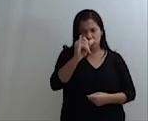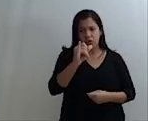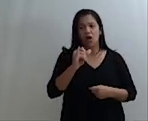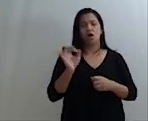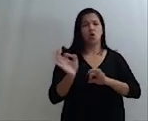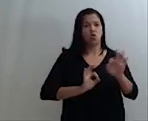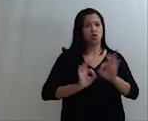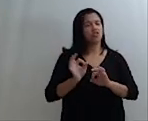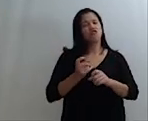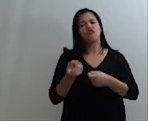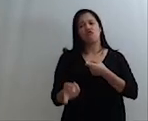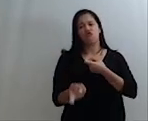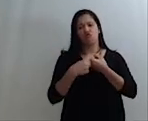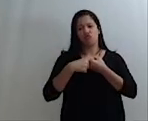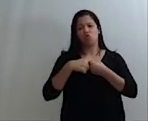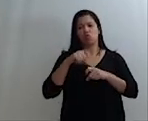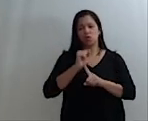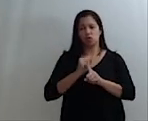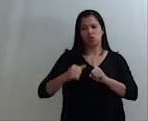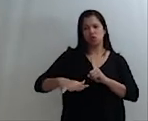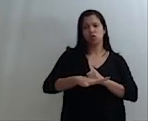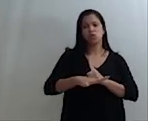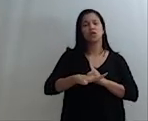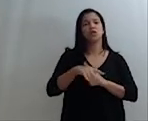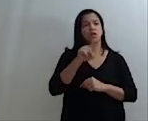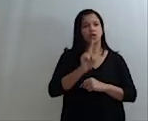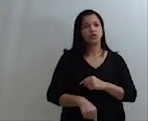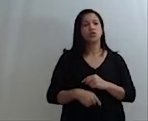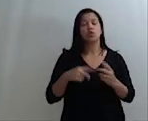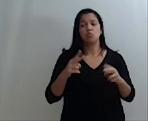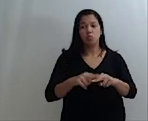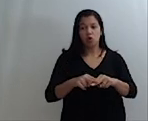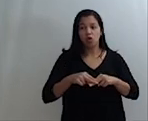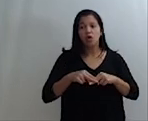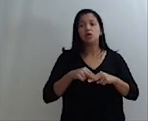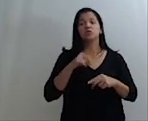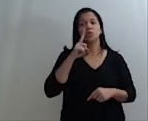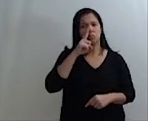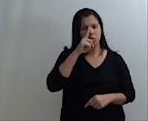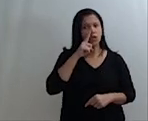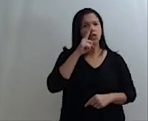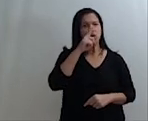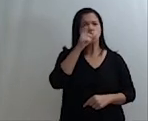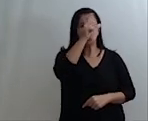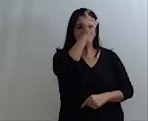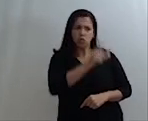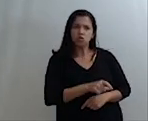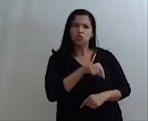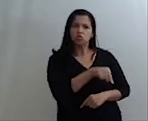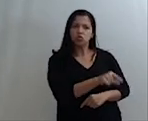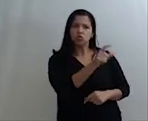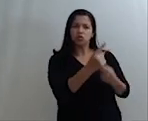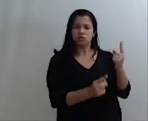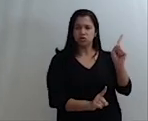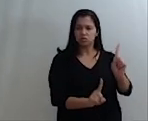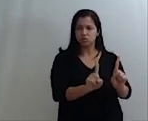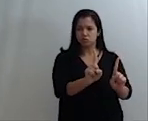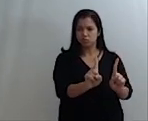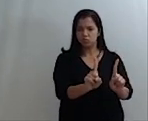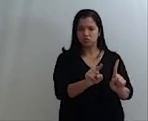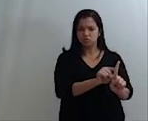reiteração delitiva dada a periculosidade concreta apresentada ou seja um